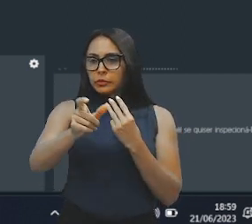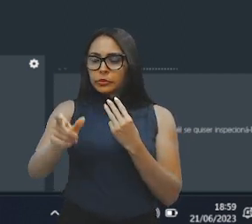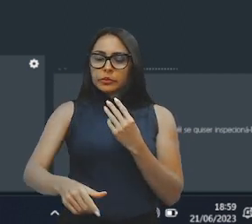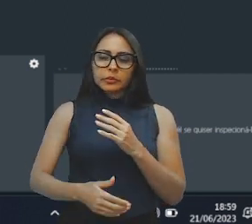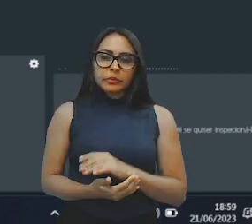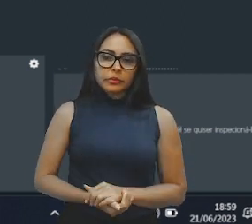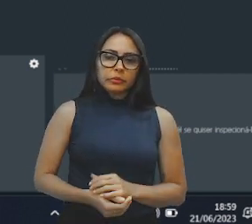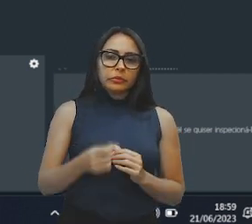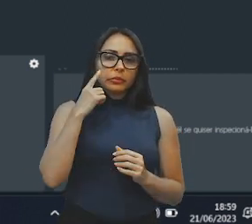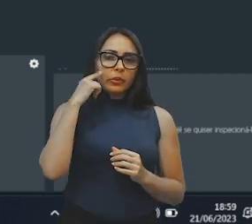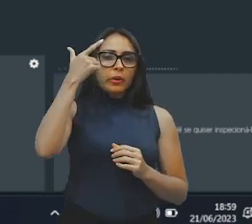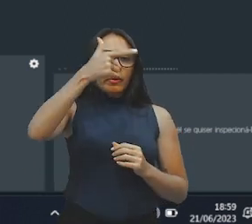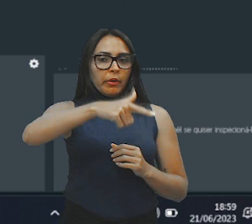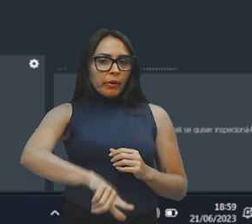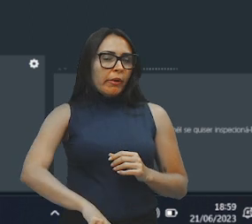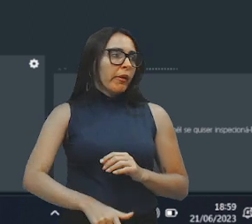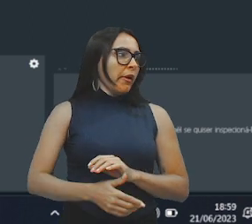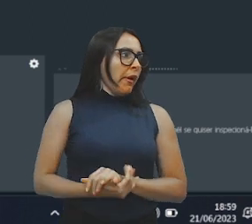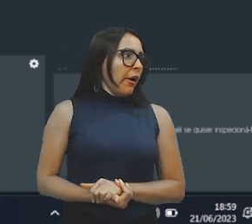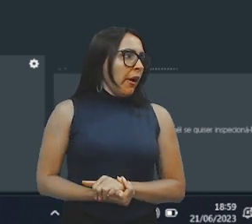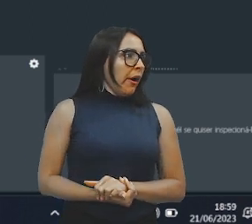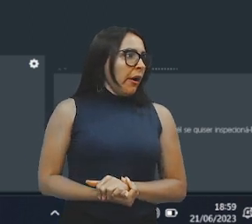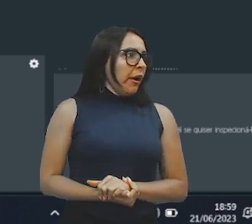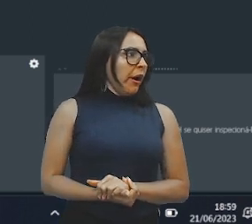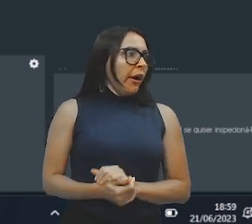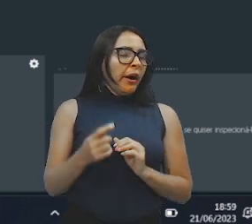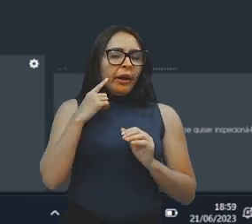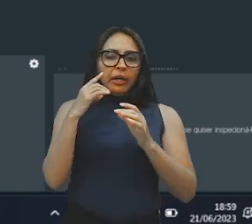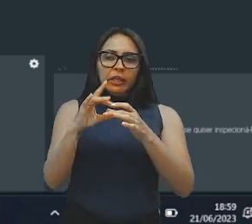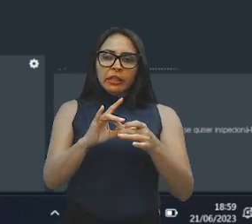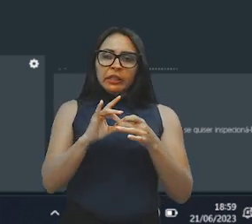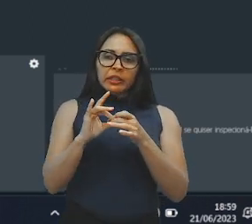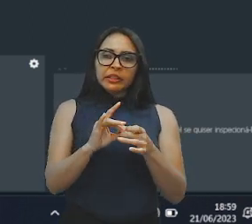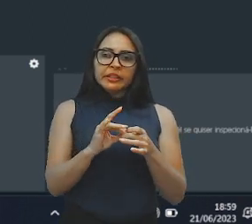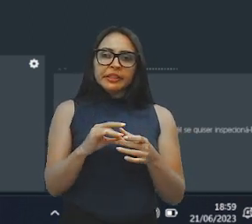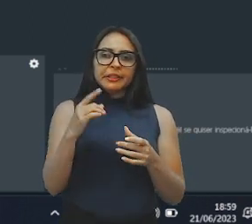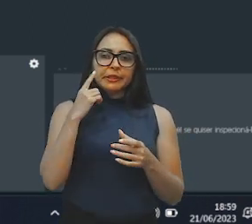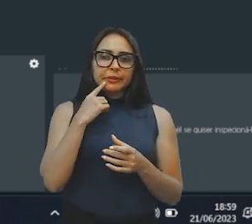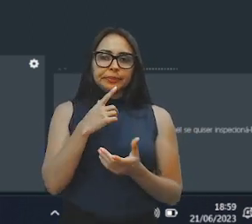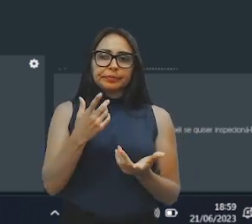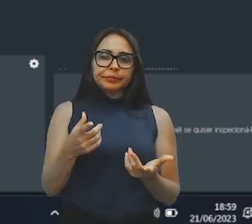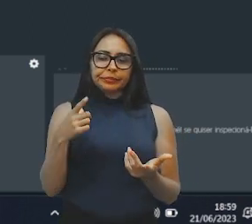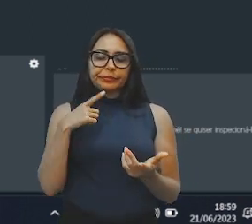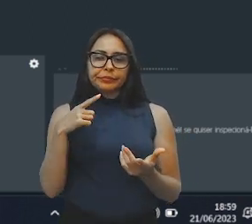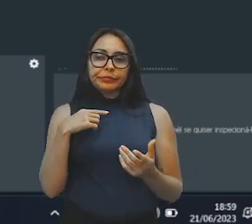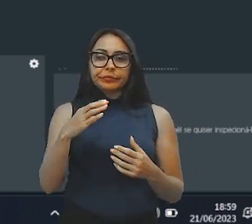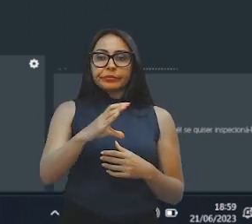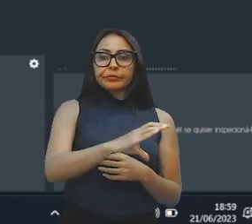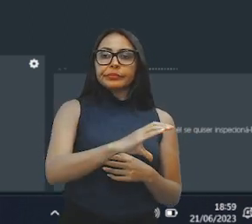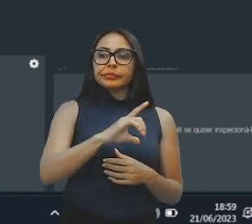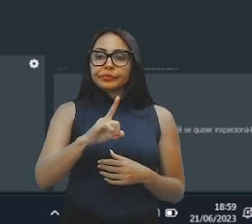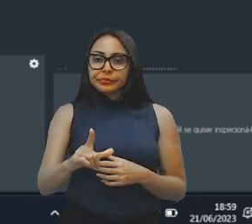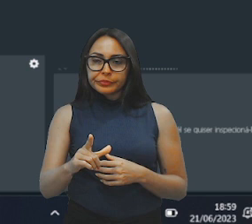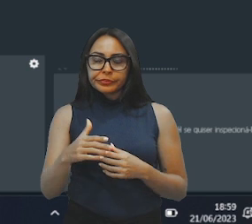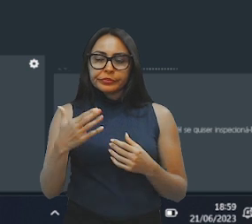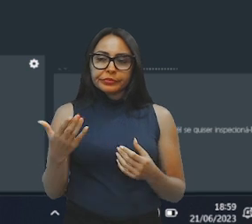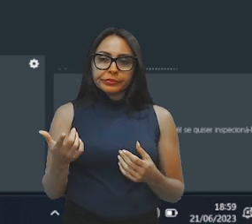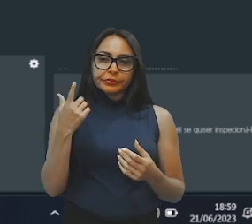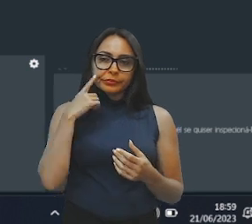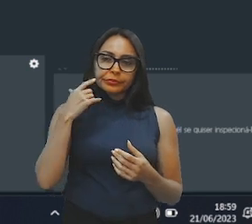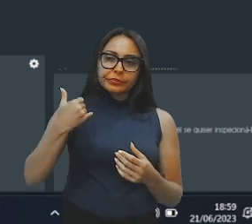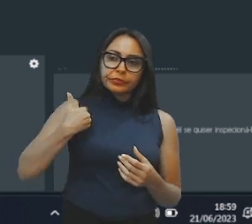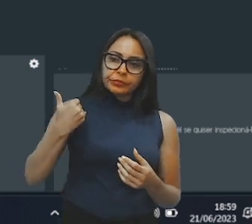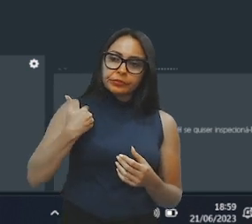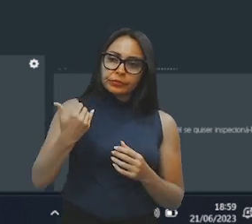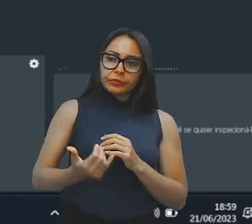agora uma estrutura de repetição aninhada, onde vai haver a classificação das idades. Depois que ele sair